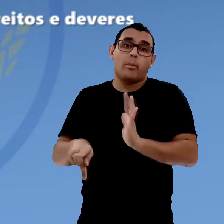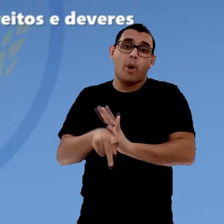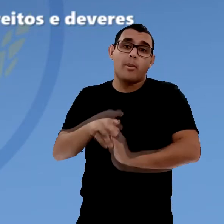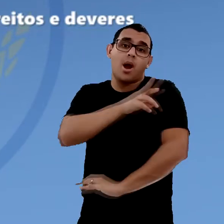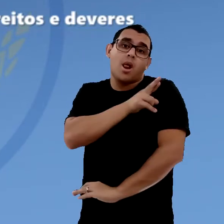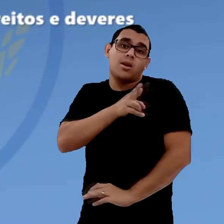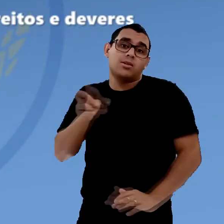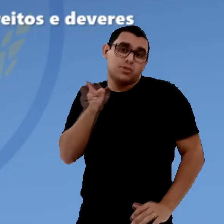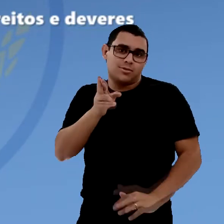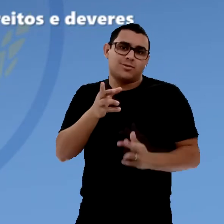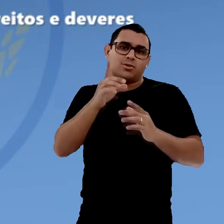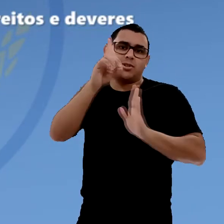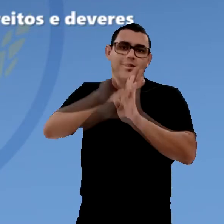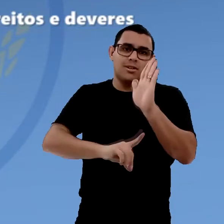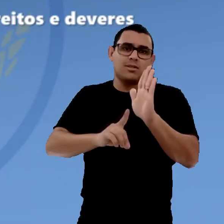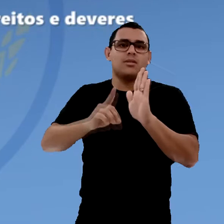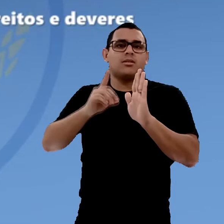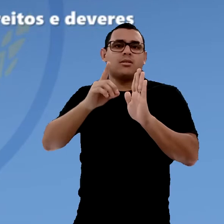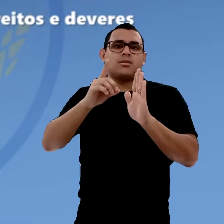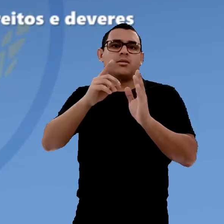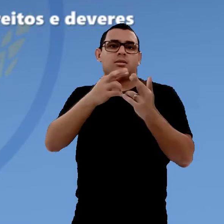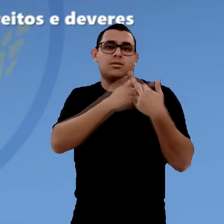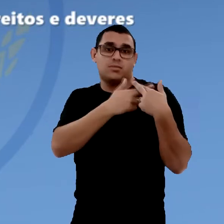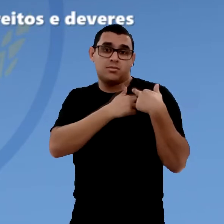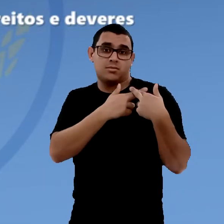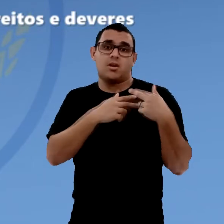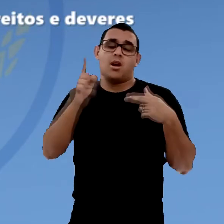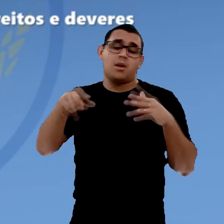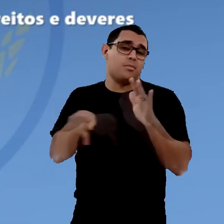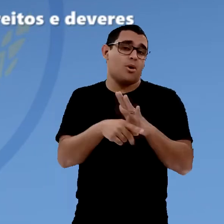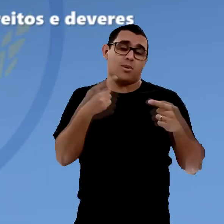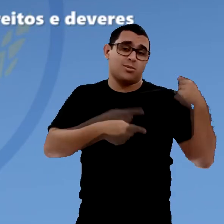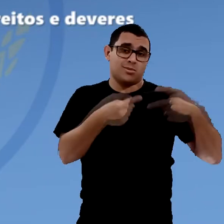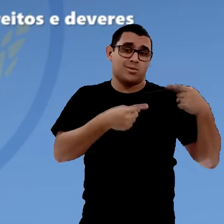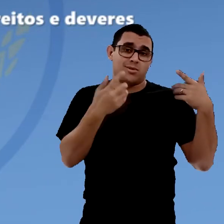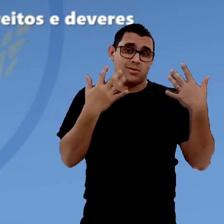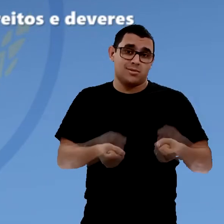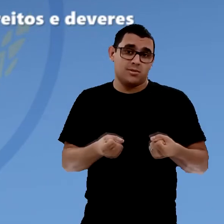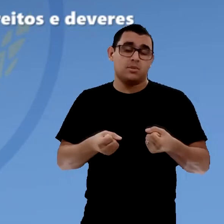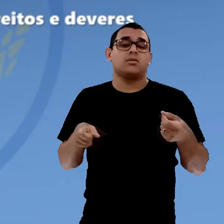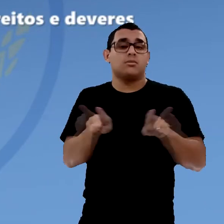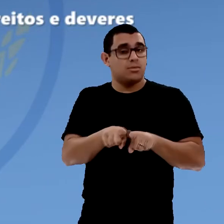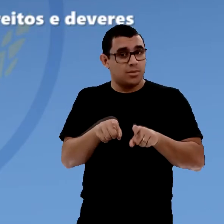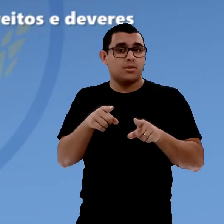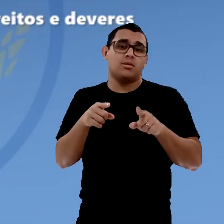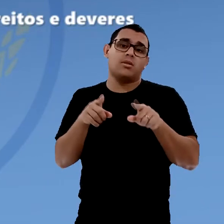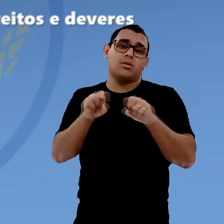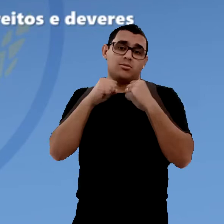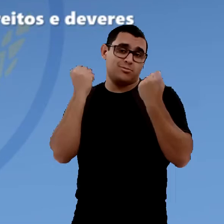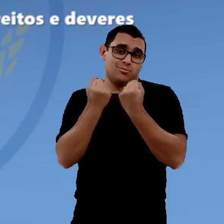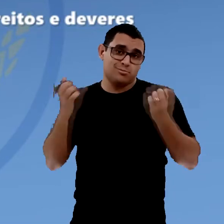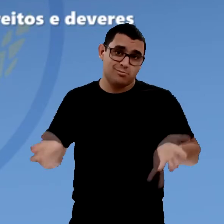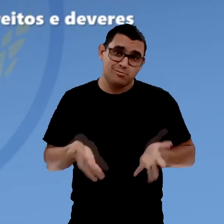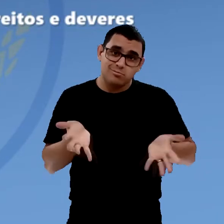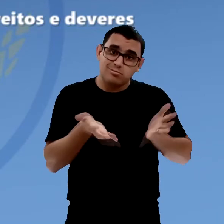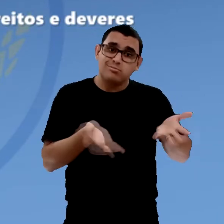são impostos pela própria política e a sociedade acata e estimula também esse tipo de